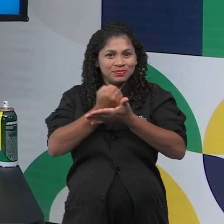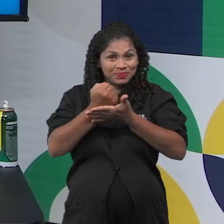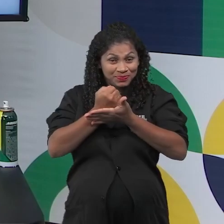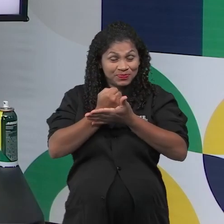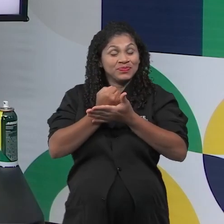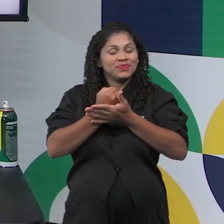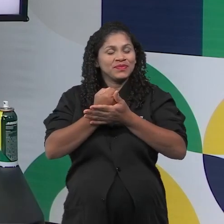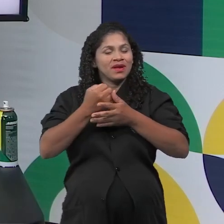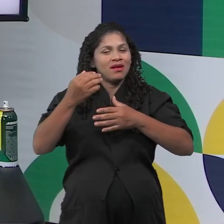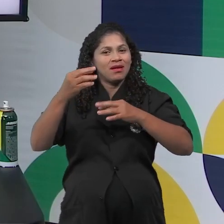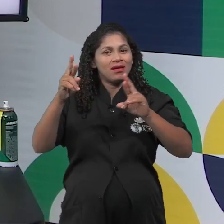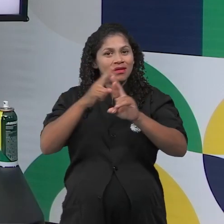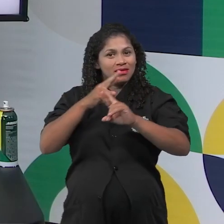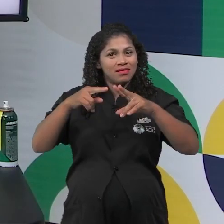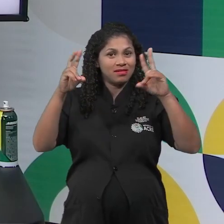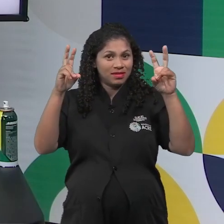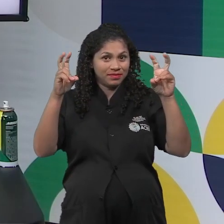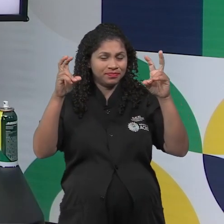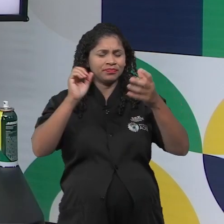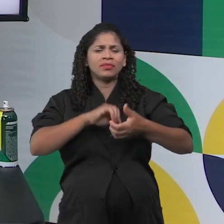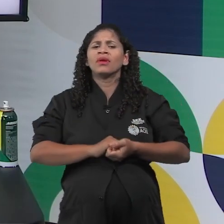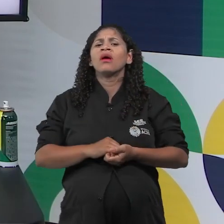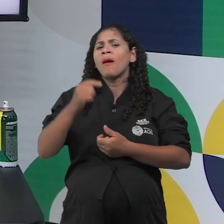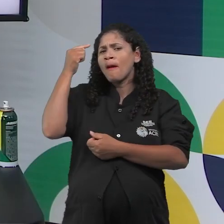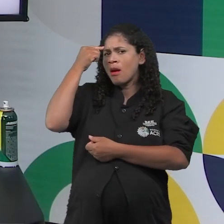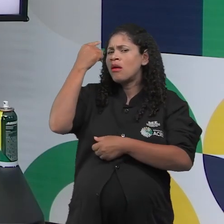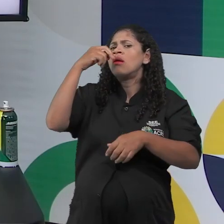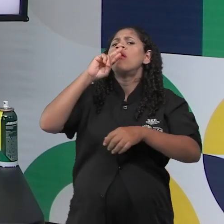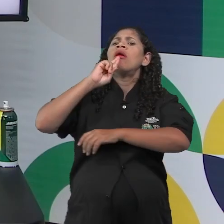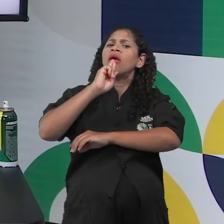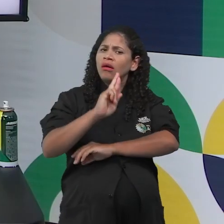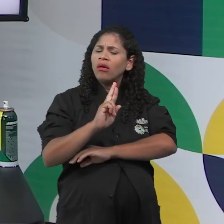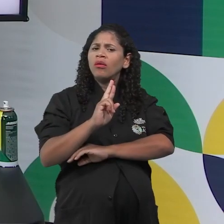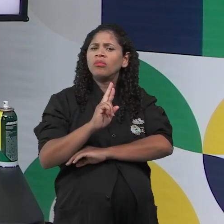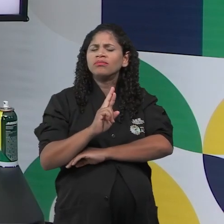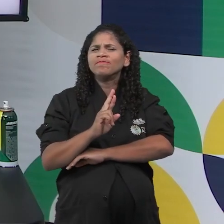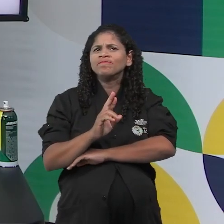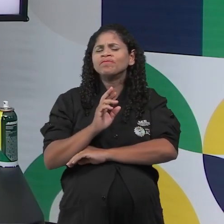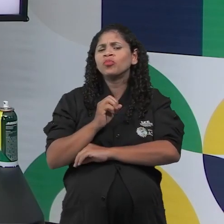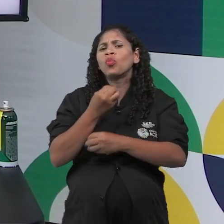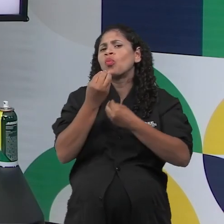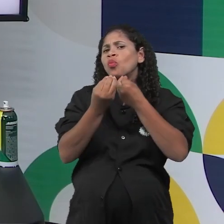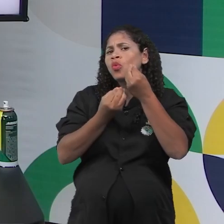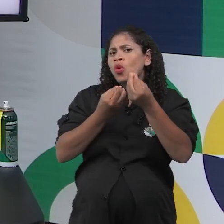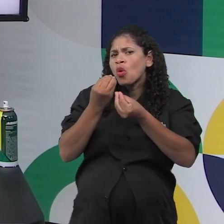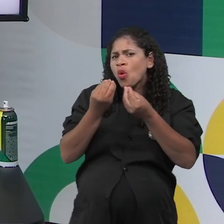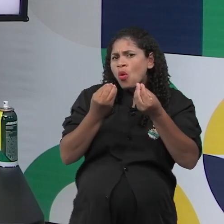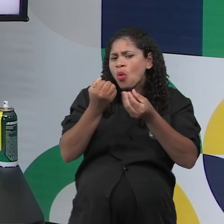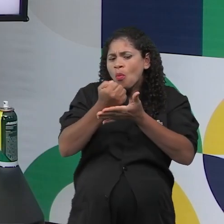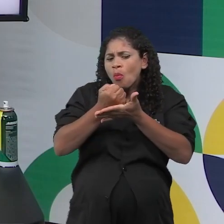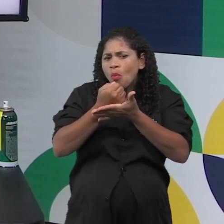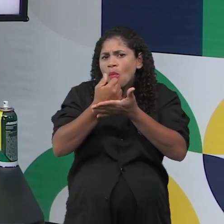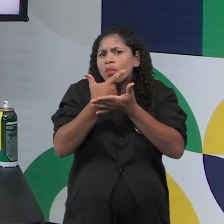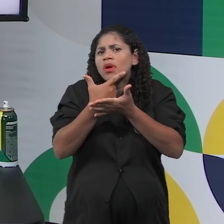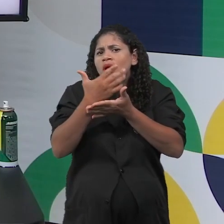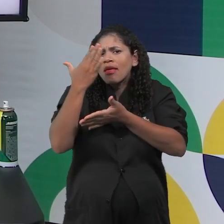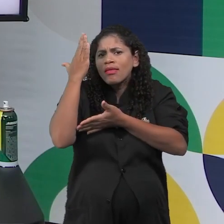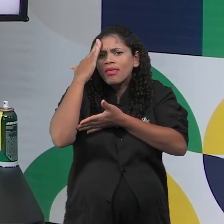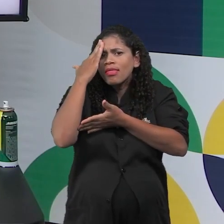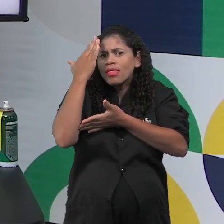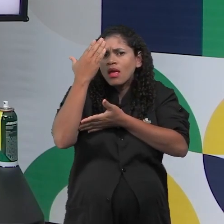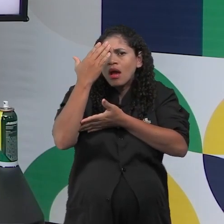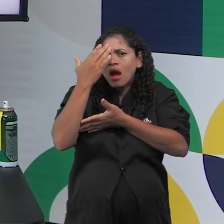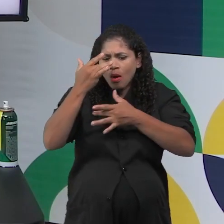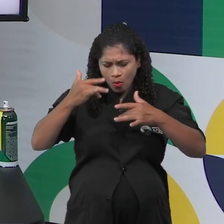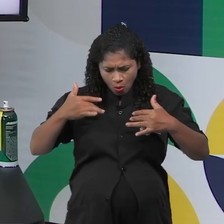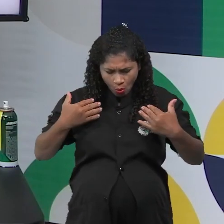vai começar aqui com um Pense e Responda. Vocês já pararam para pensar como o medicamento sabe onde está doendo?